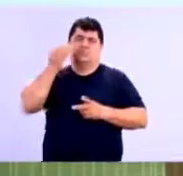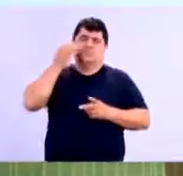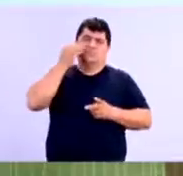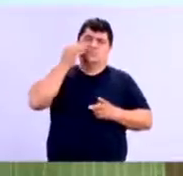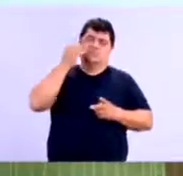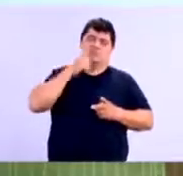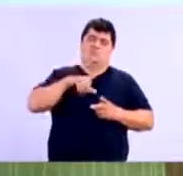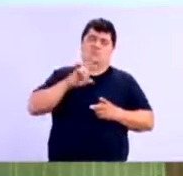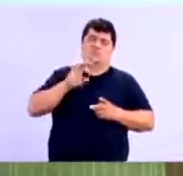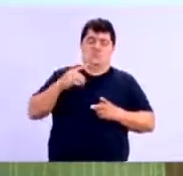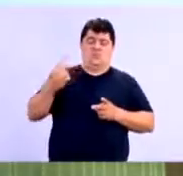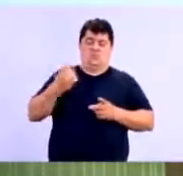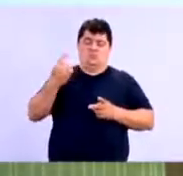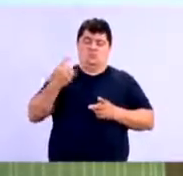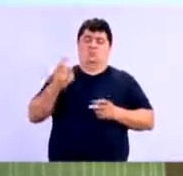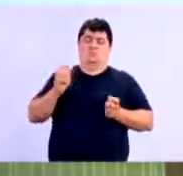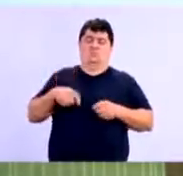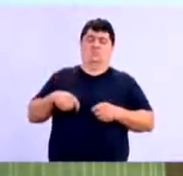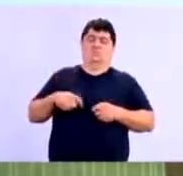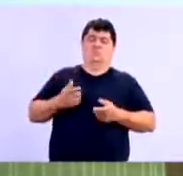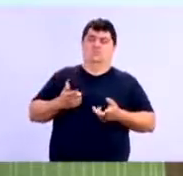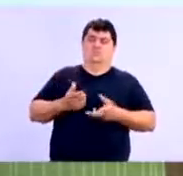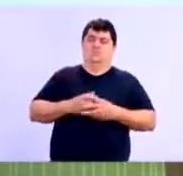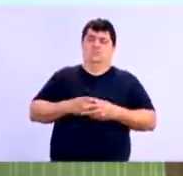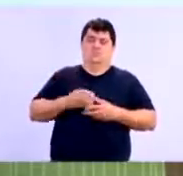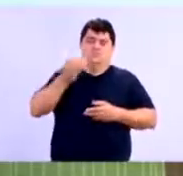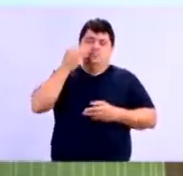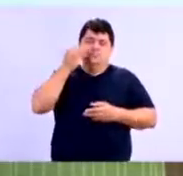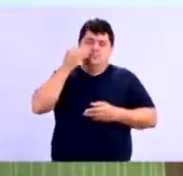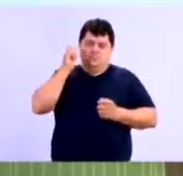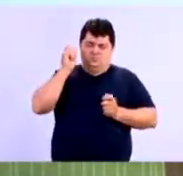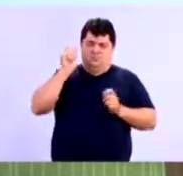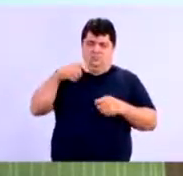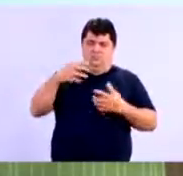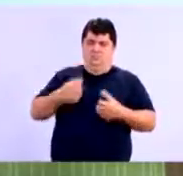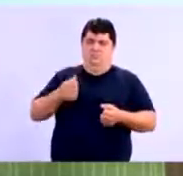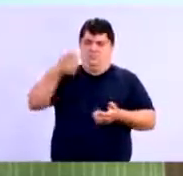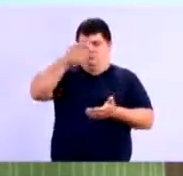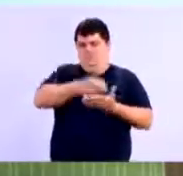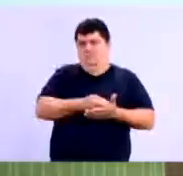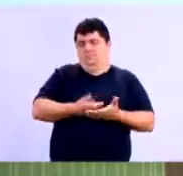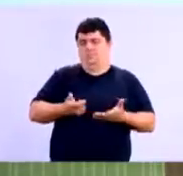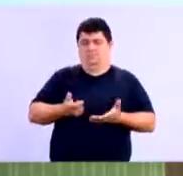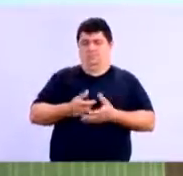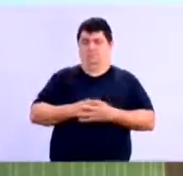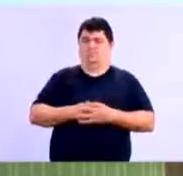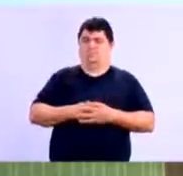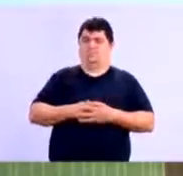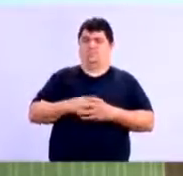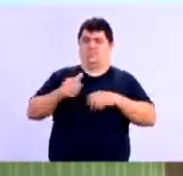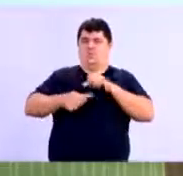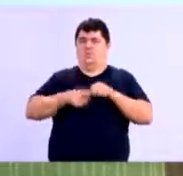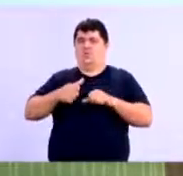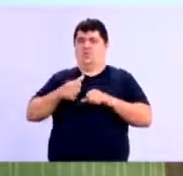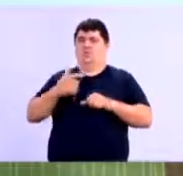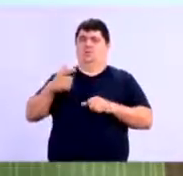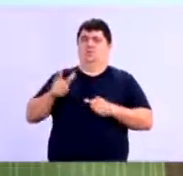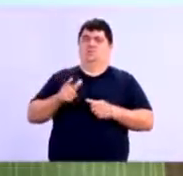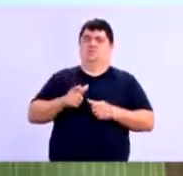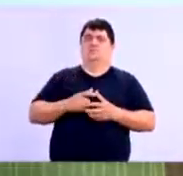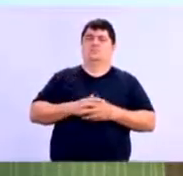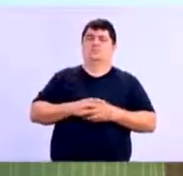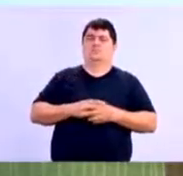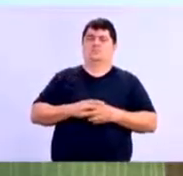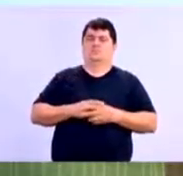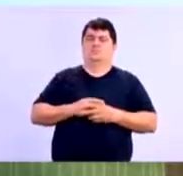um produto único, testa a capacidade de cliente de preço, para que ele não troque de produto ou de fornecedor. Tome muito cuidado com